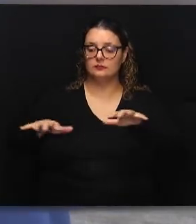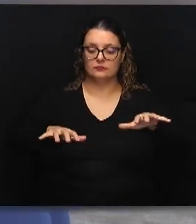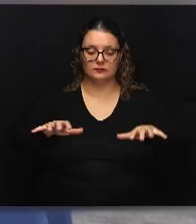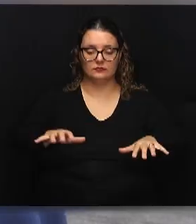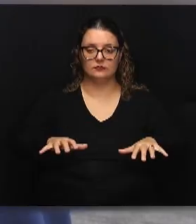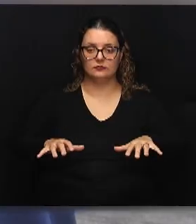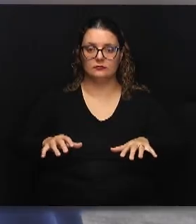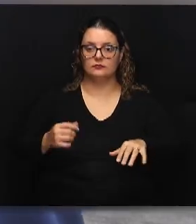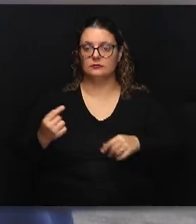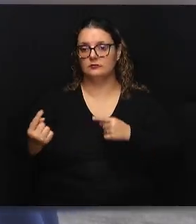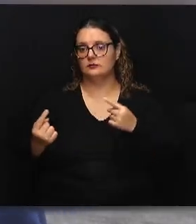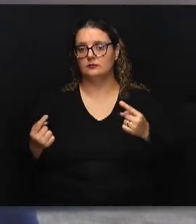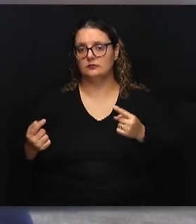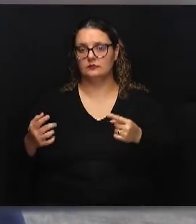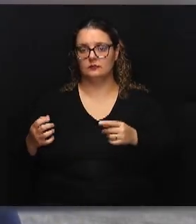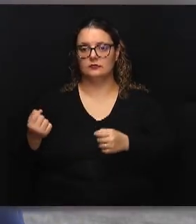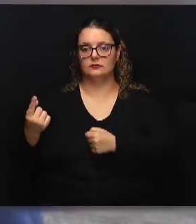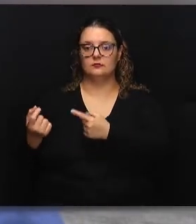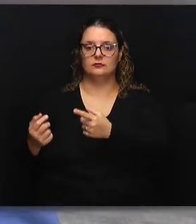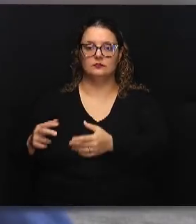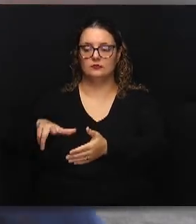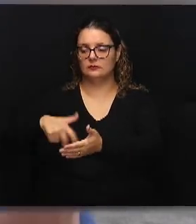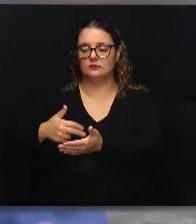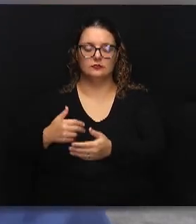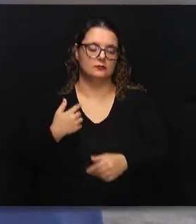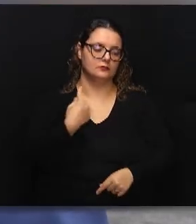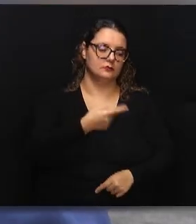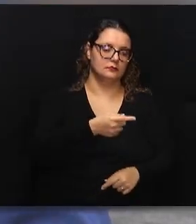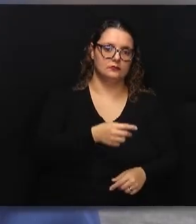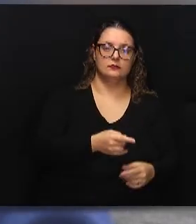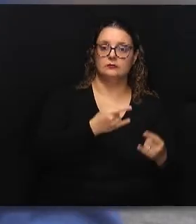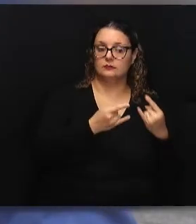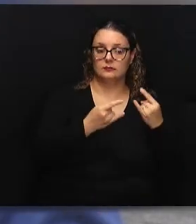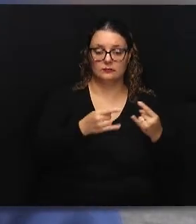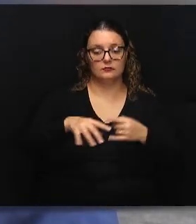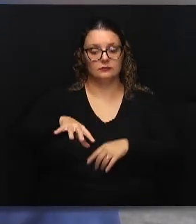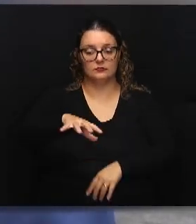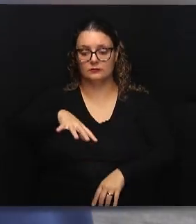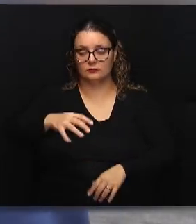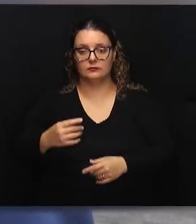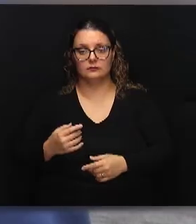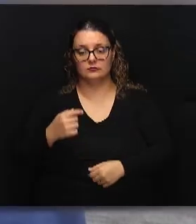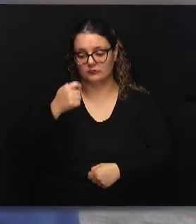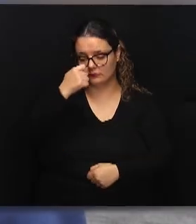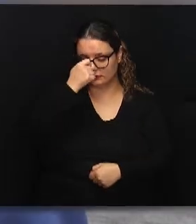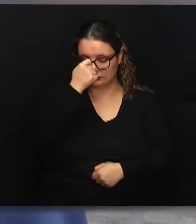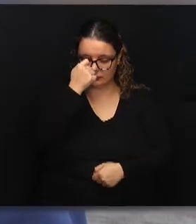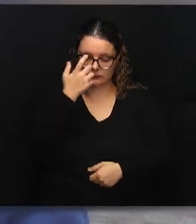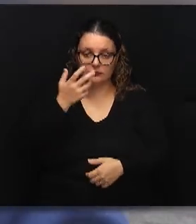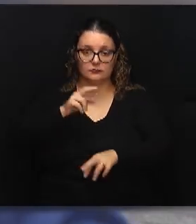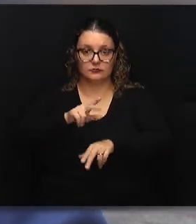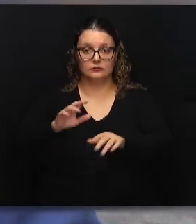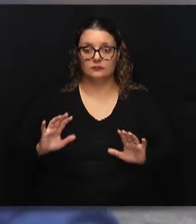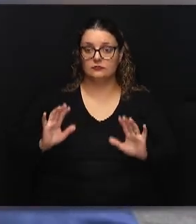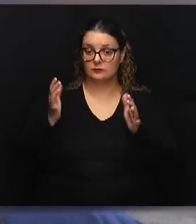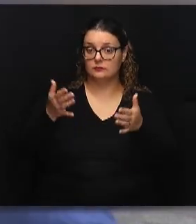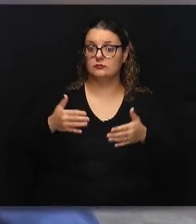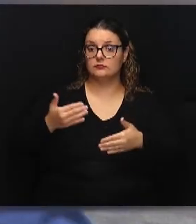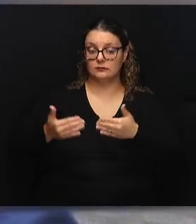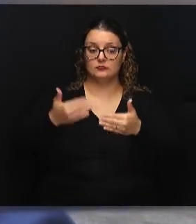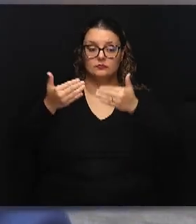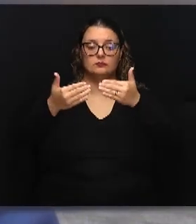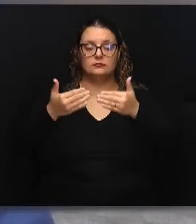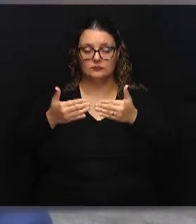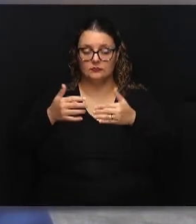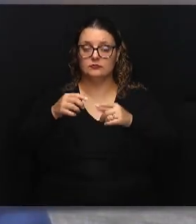cada um gosta, né? Algum gosta de hip hop, outro de rock, outro sertanejo. Então, são vários eventos promovidos. Então, a gente precisa alcançar